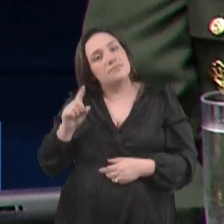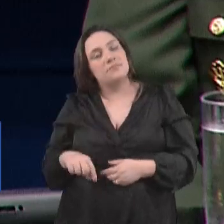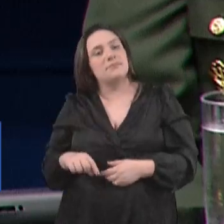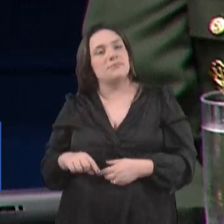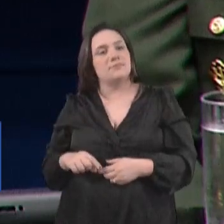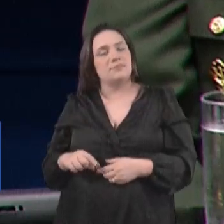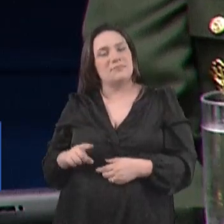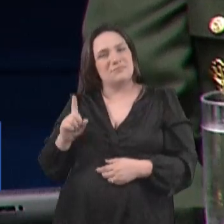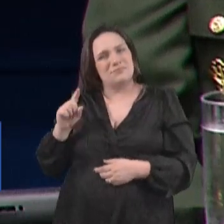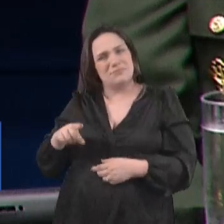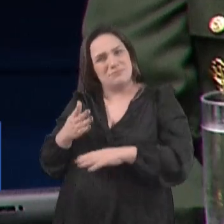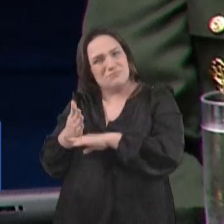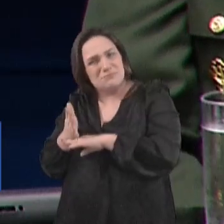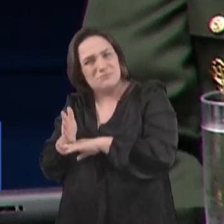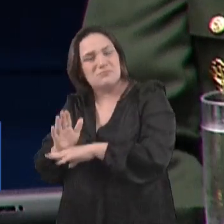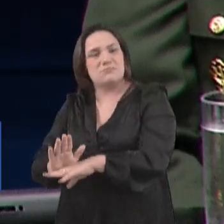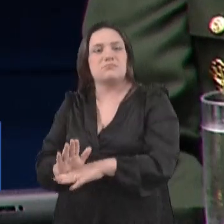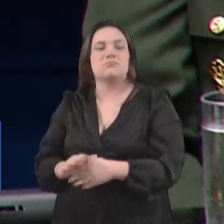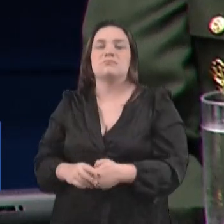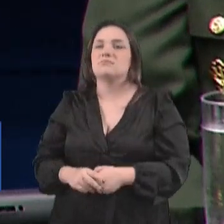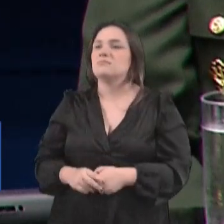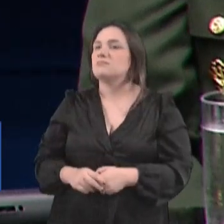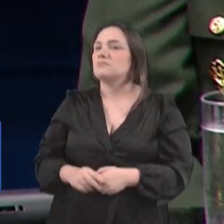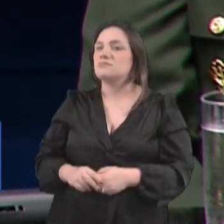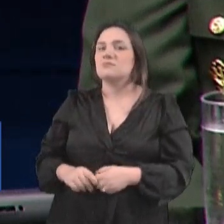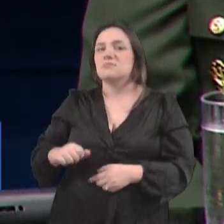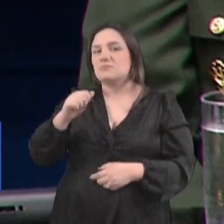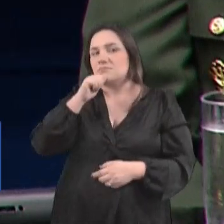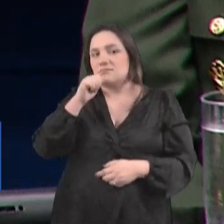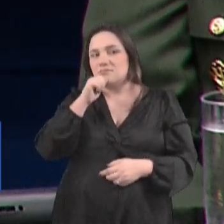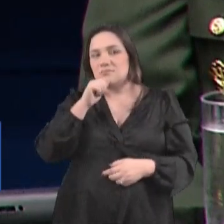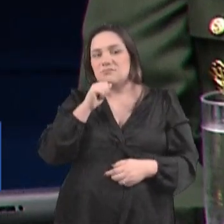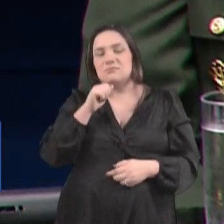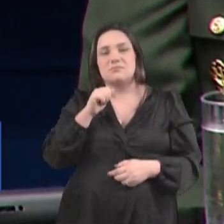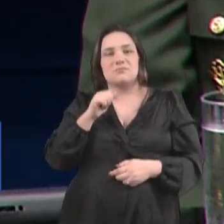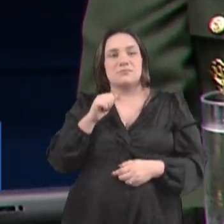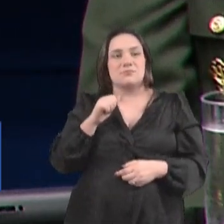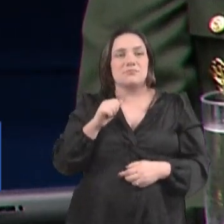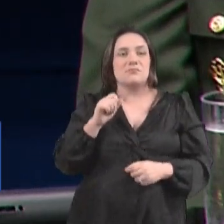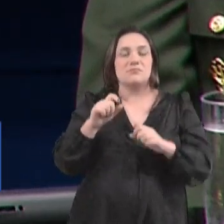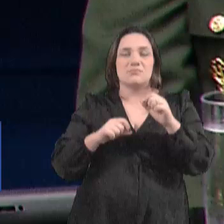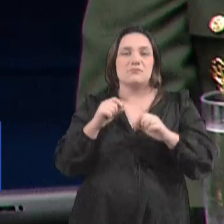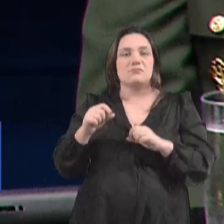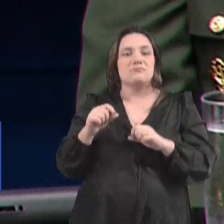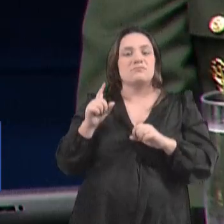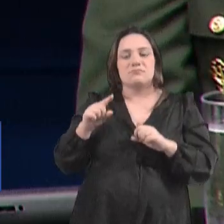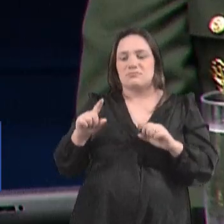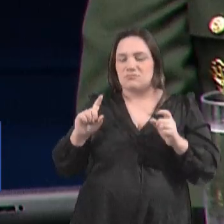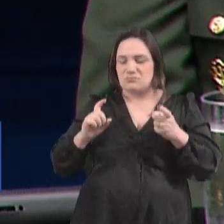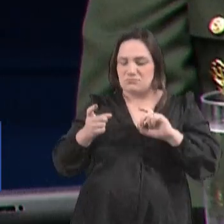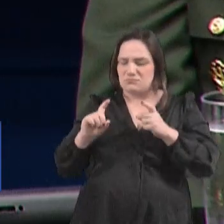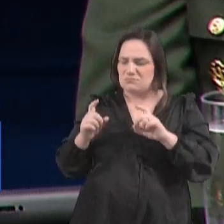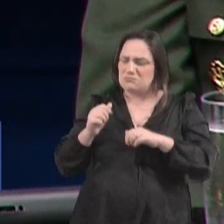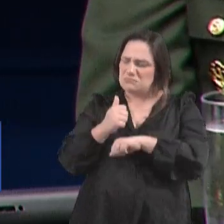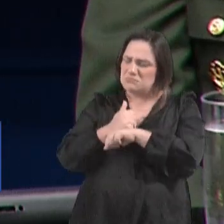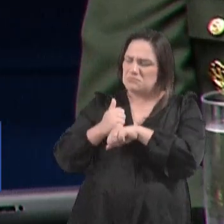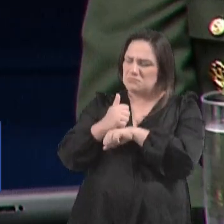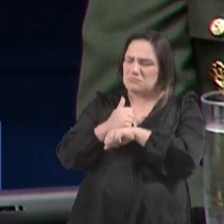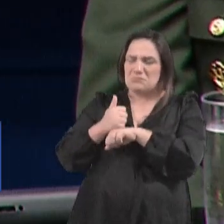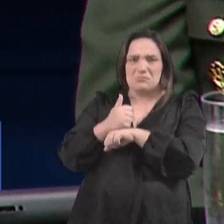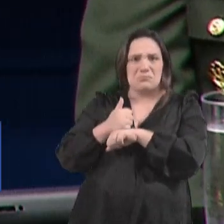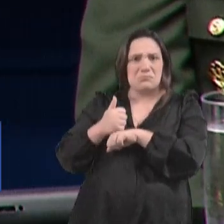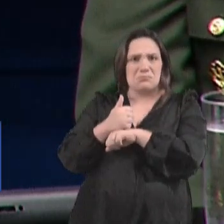empresa. E assim deitar a perder toda a coluna. Foi pelo contrário, a reunião de tais